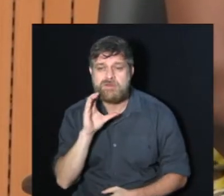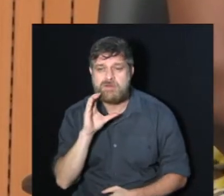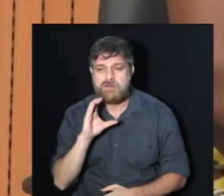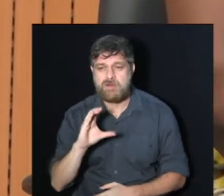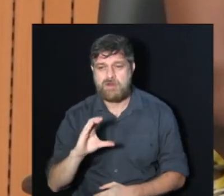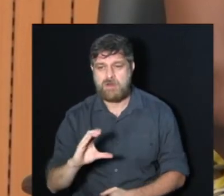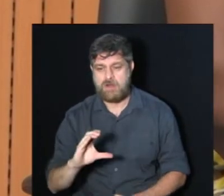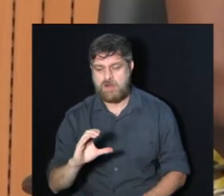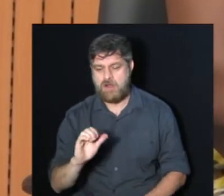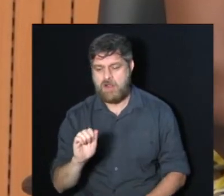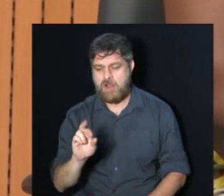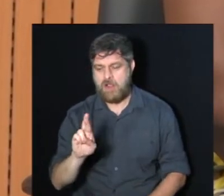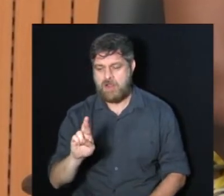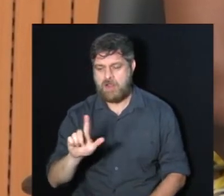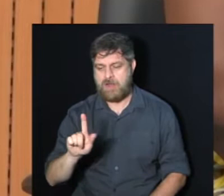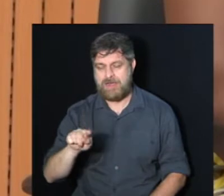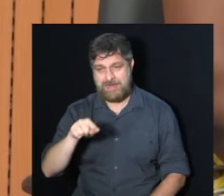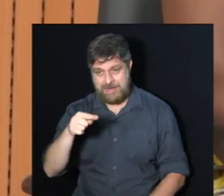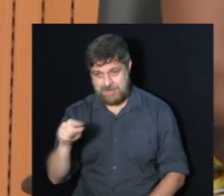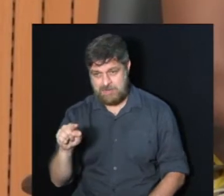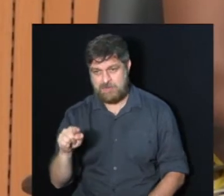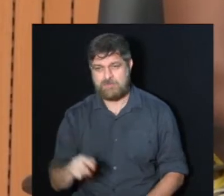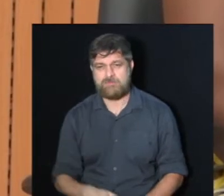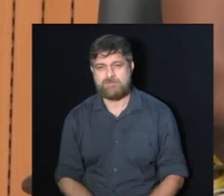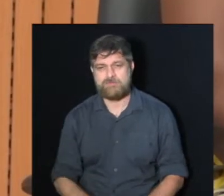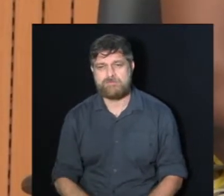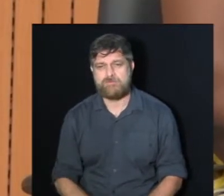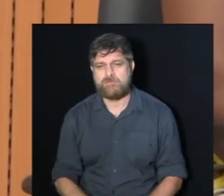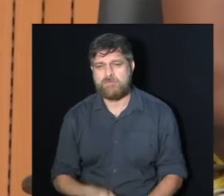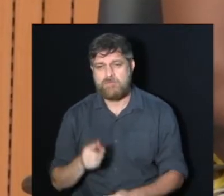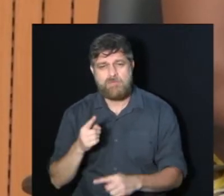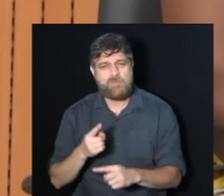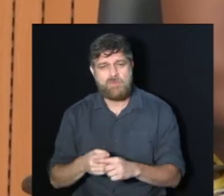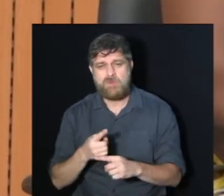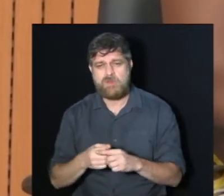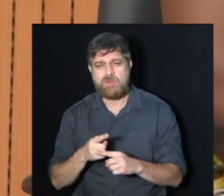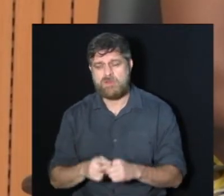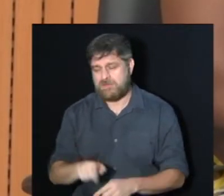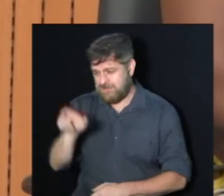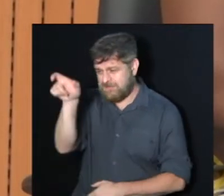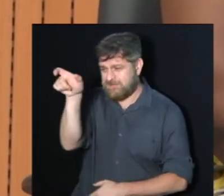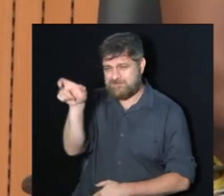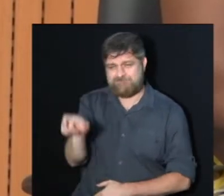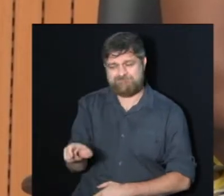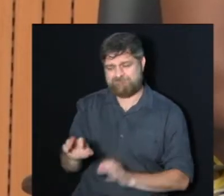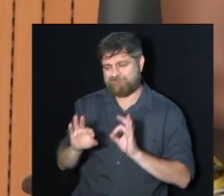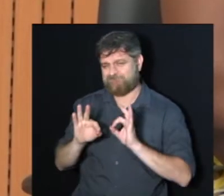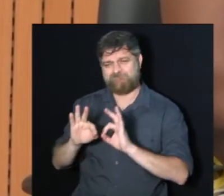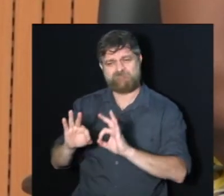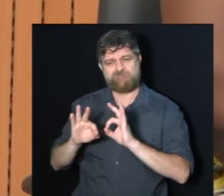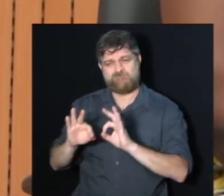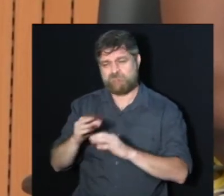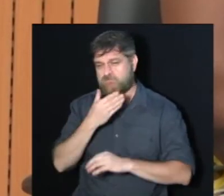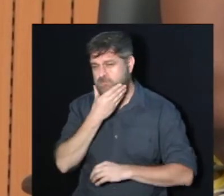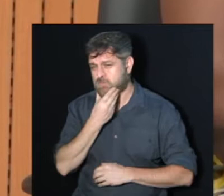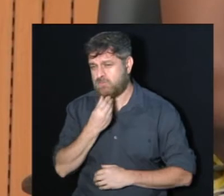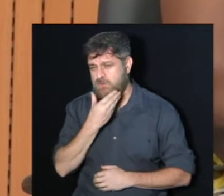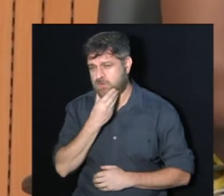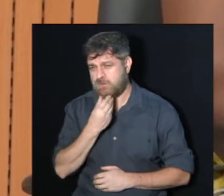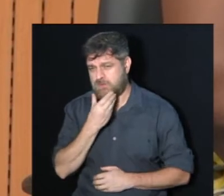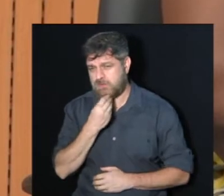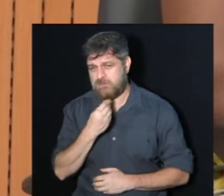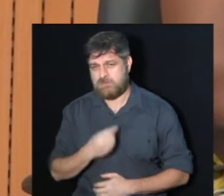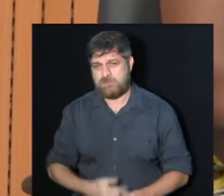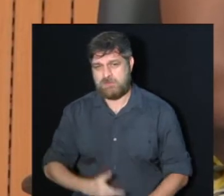da encomendadora Edna, porque é um grande homem, não posso deixar de falar, porque eu